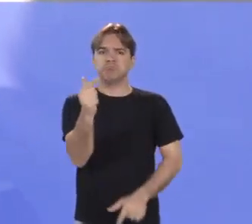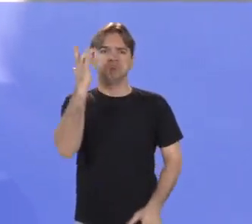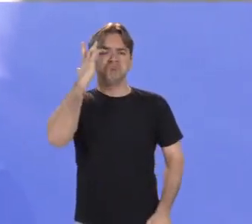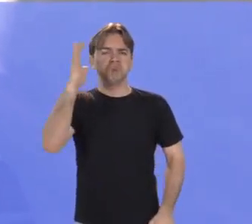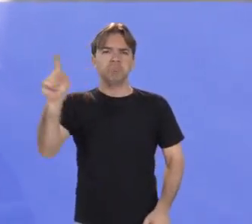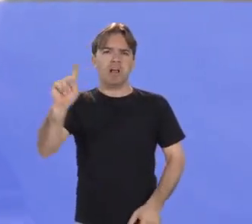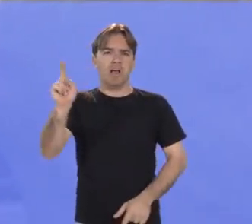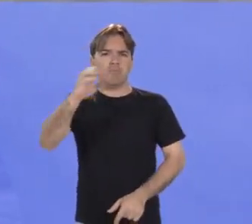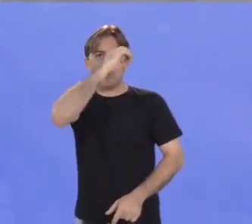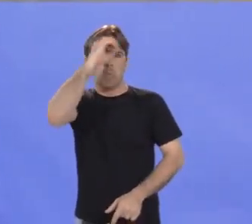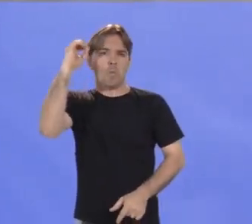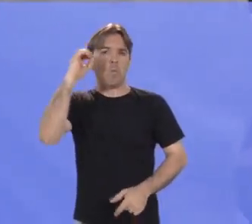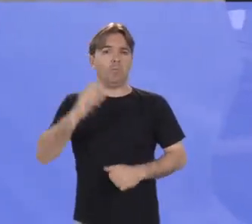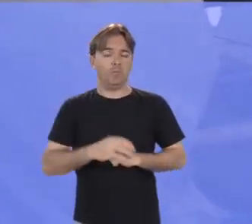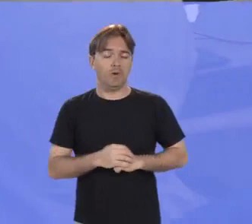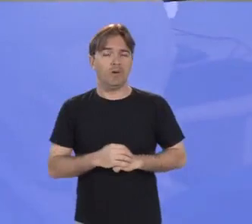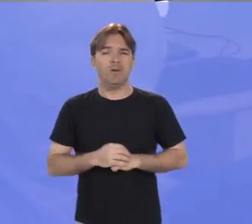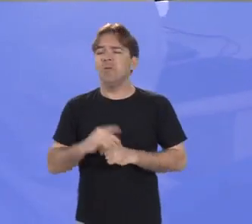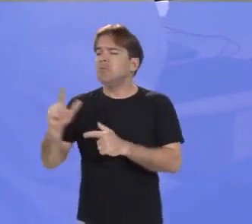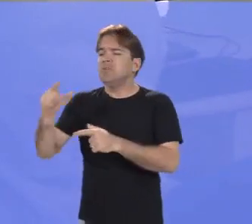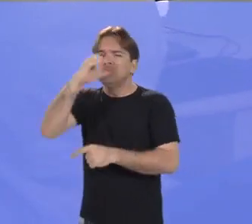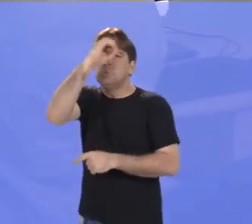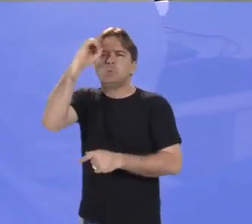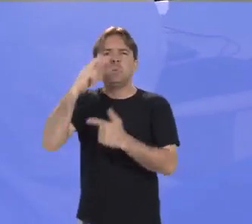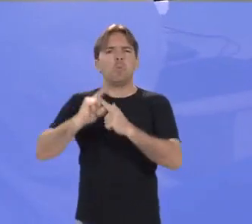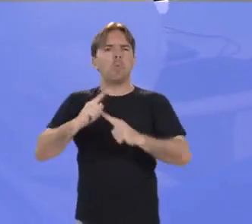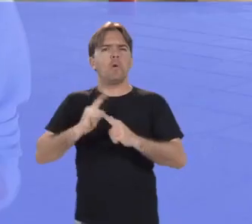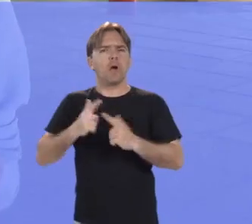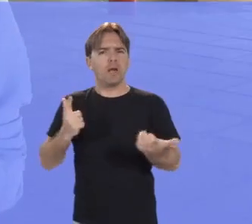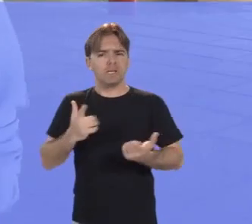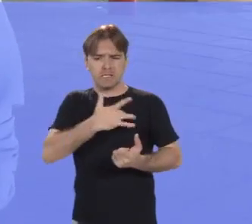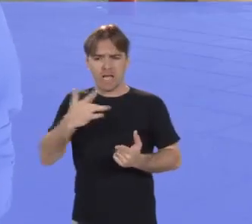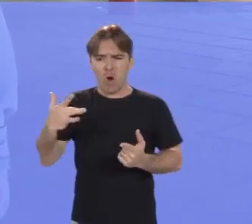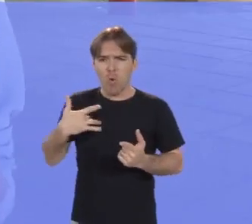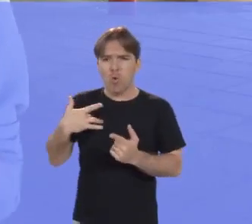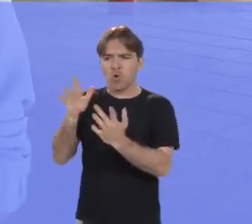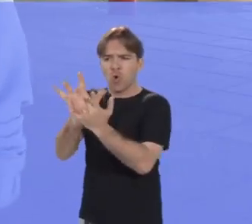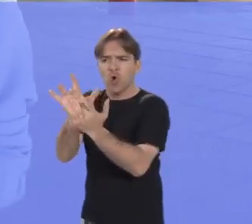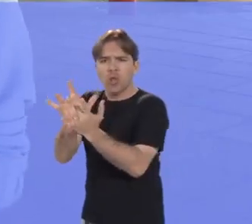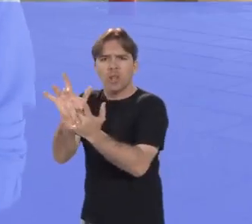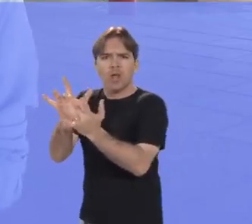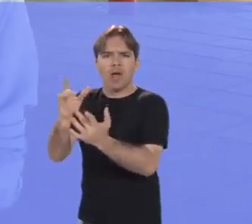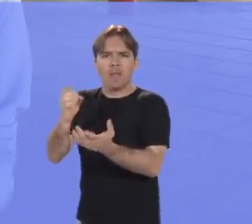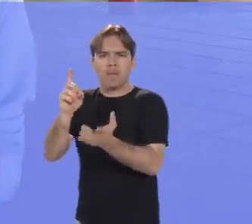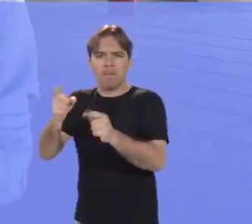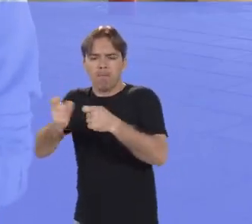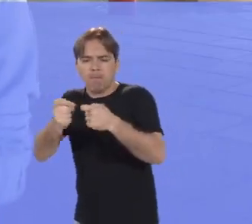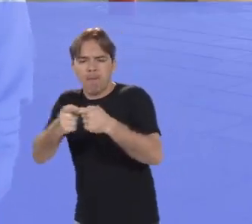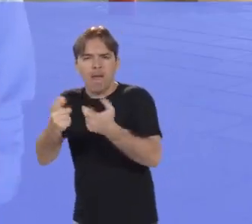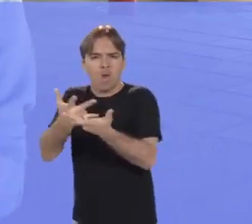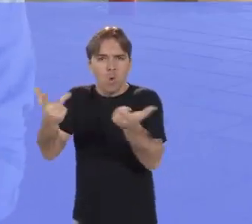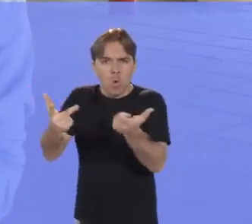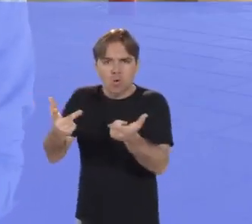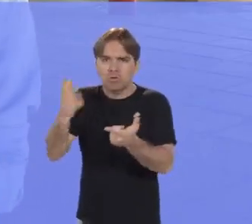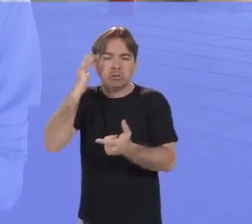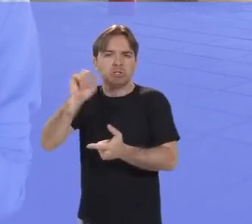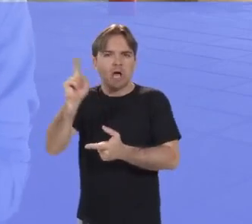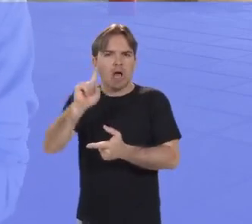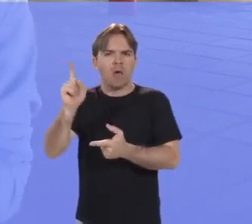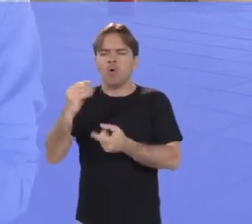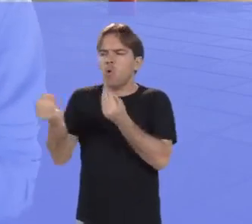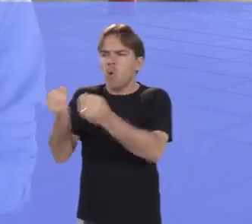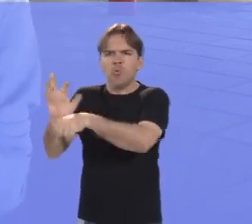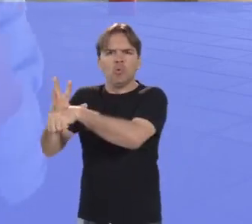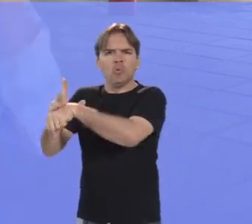eles não estão tendo acesso à saúde. Por que essa população não sabe que está doente, né? Que